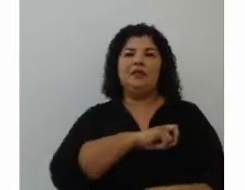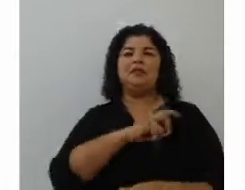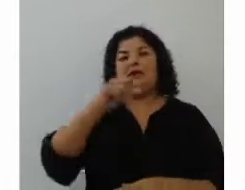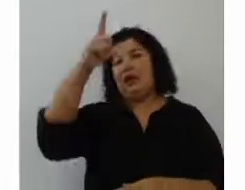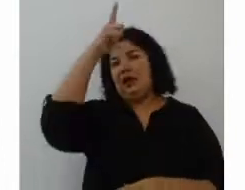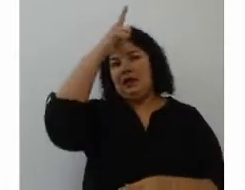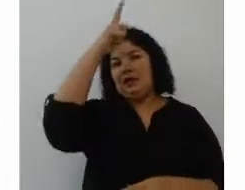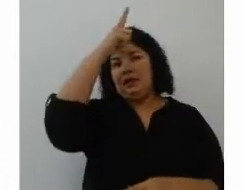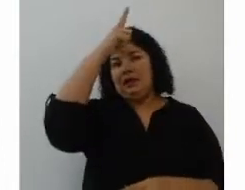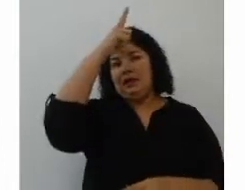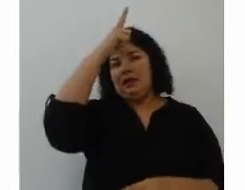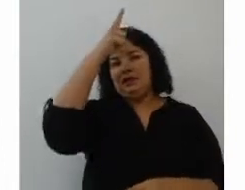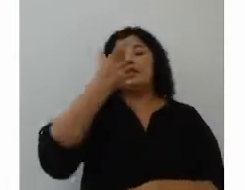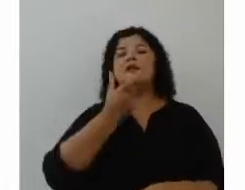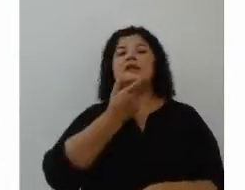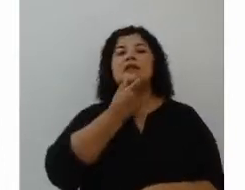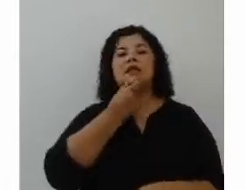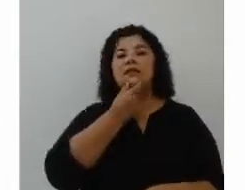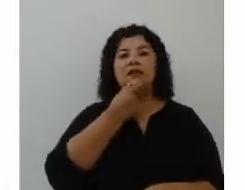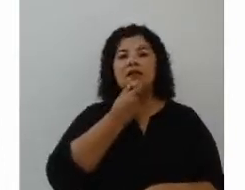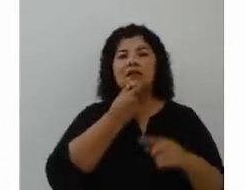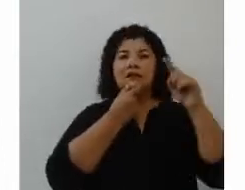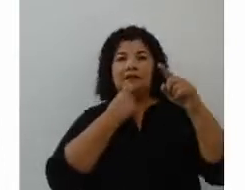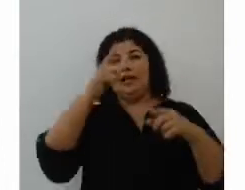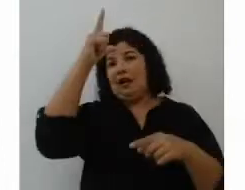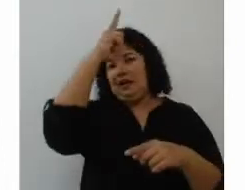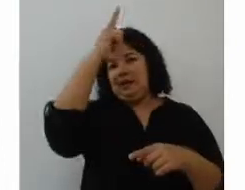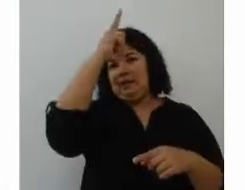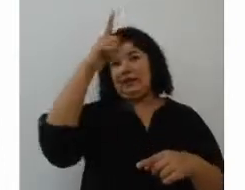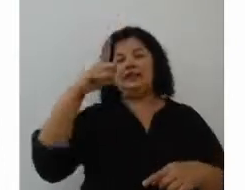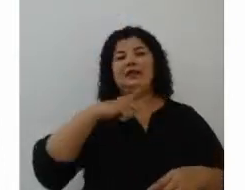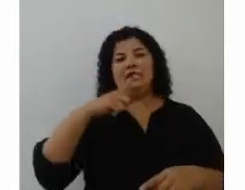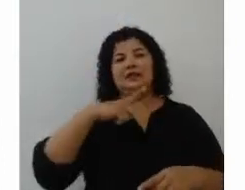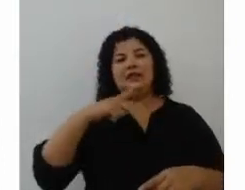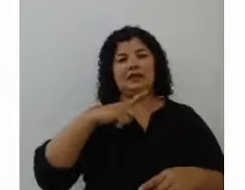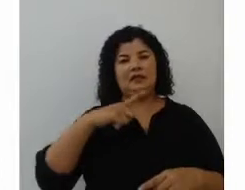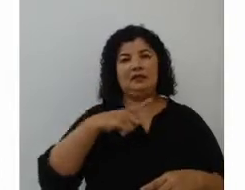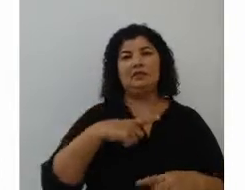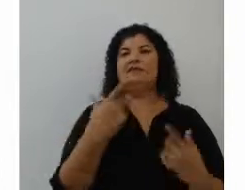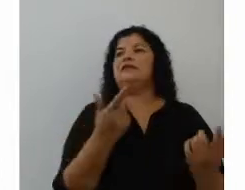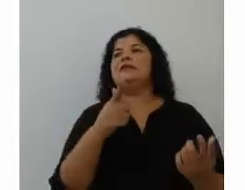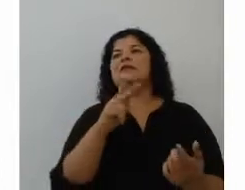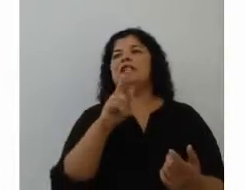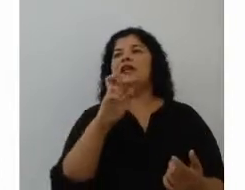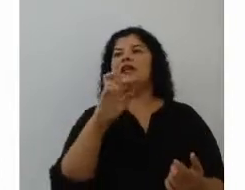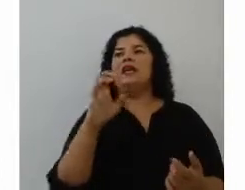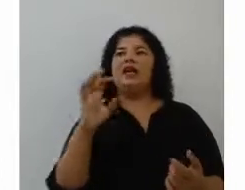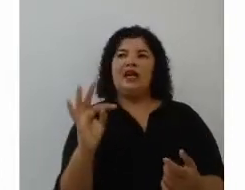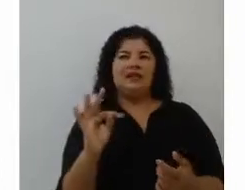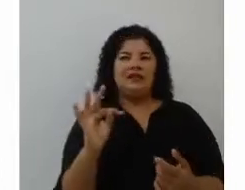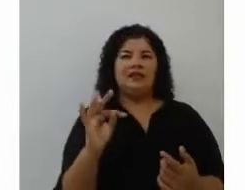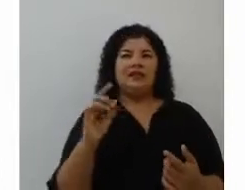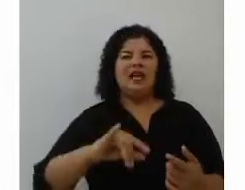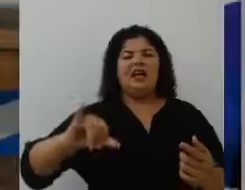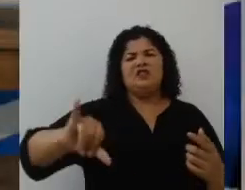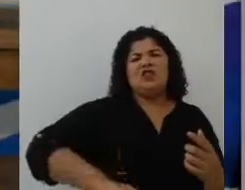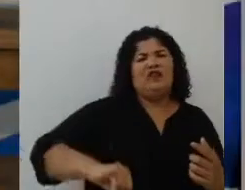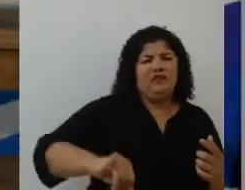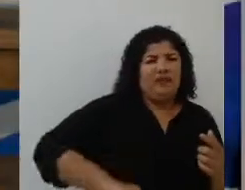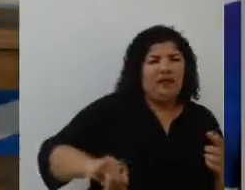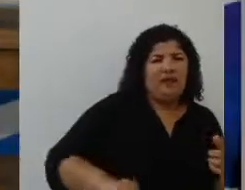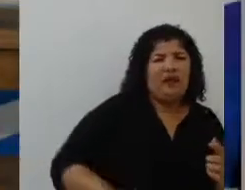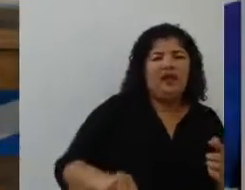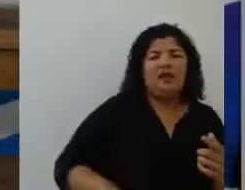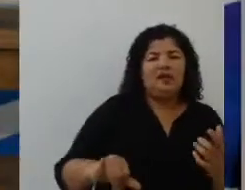Inglaterra. Na Alemanha, a gente vai ter o Goethe, né, o cara que vai publicar um livro interessantíssimo, chamado Os Sofrimentos do Jovem Werther,